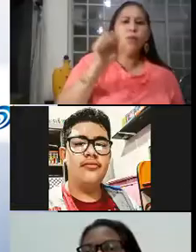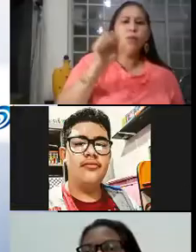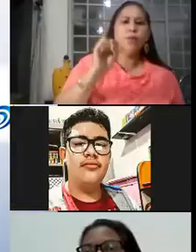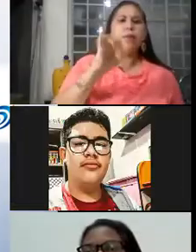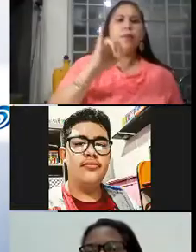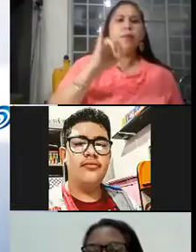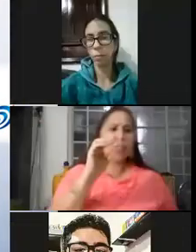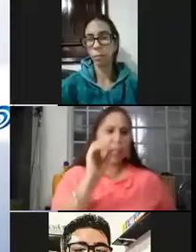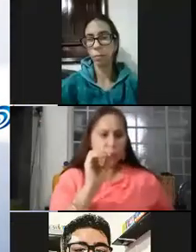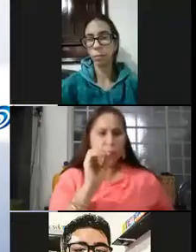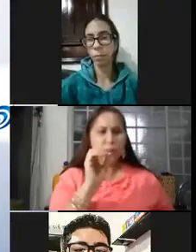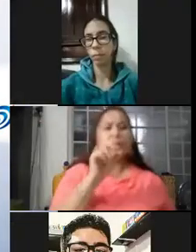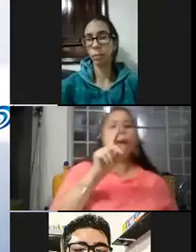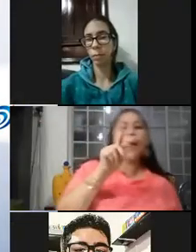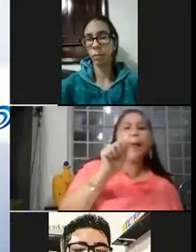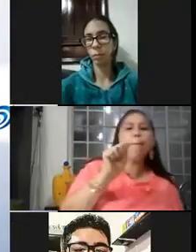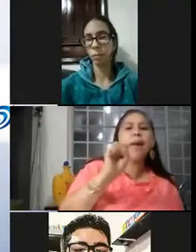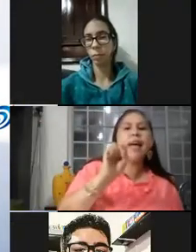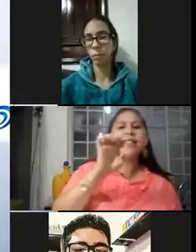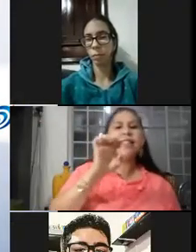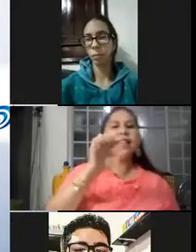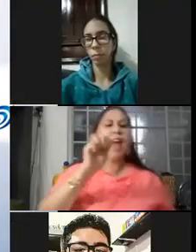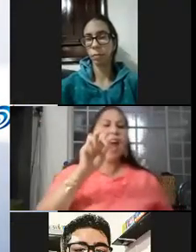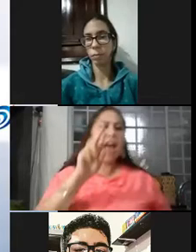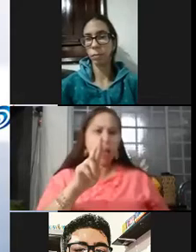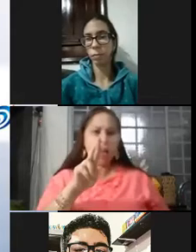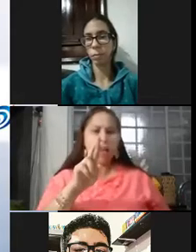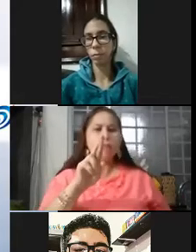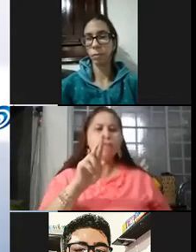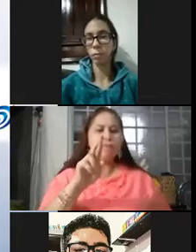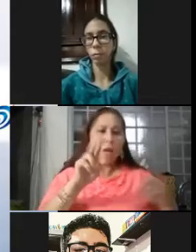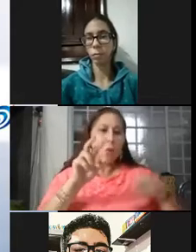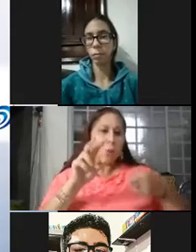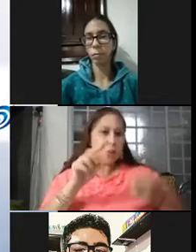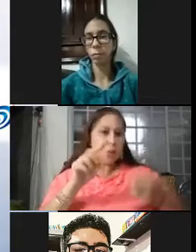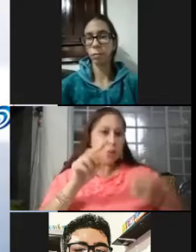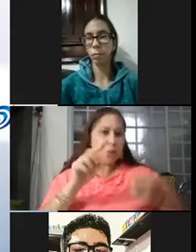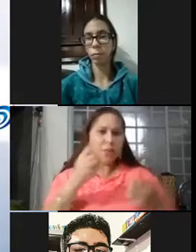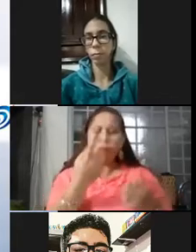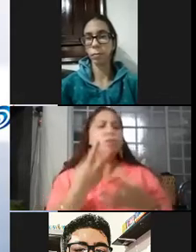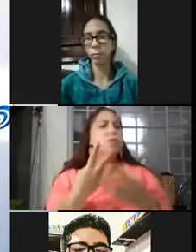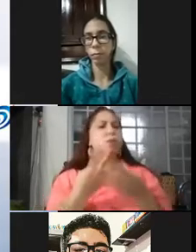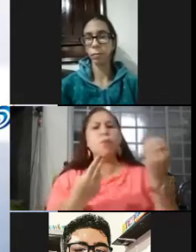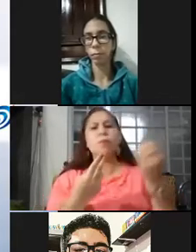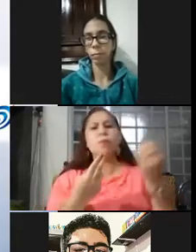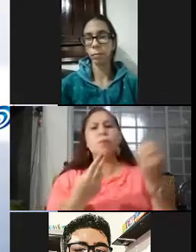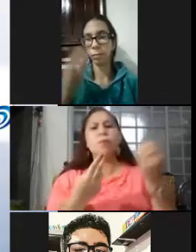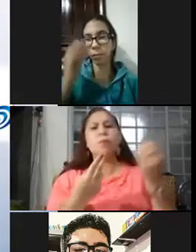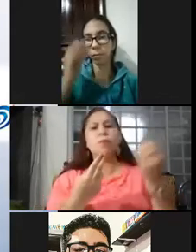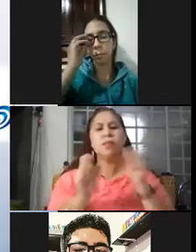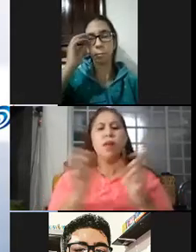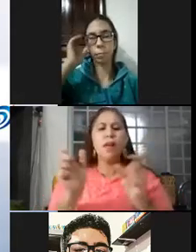Passeio, passeio e passear. O sinal é um só